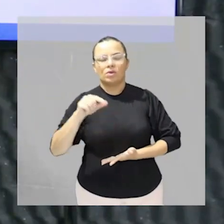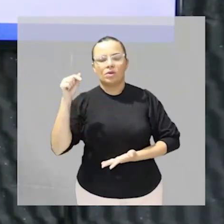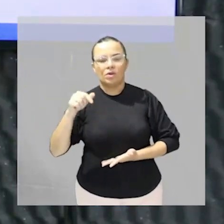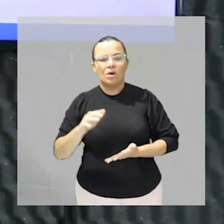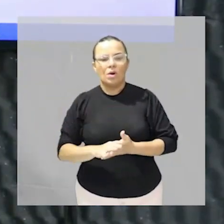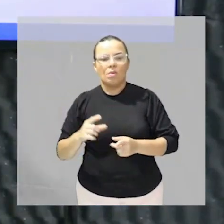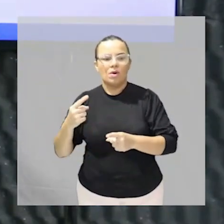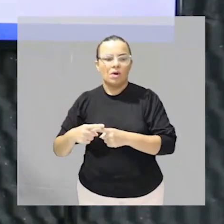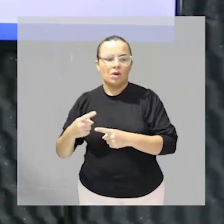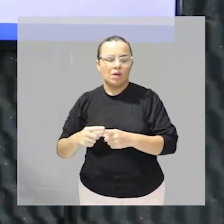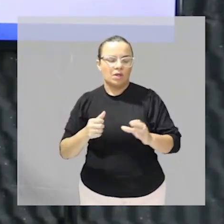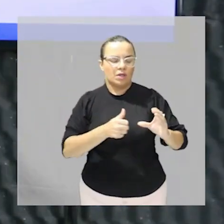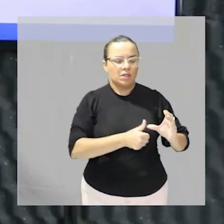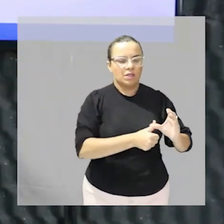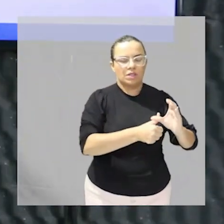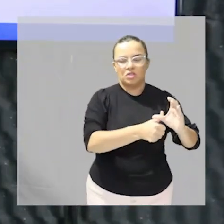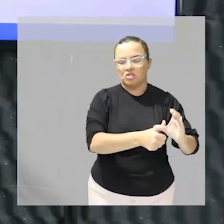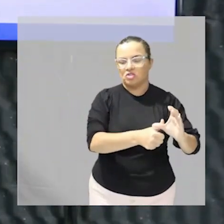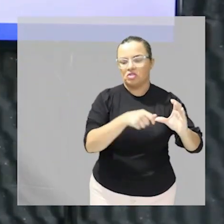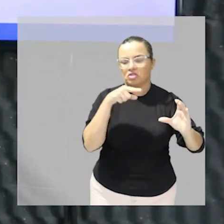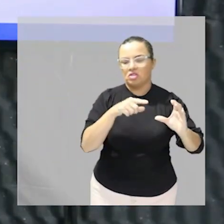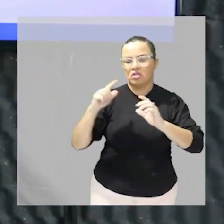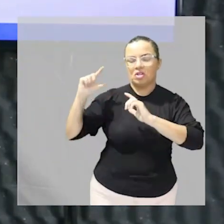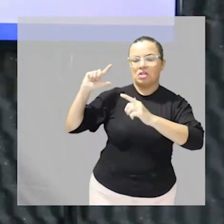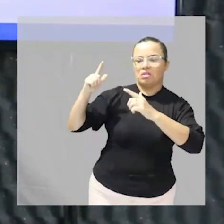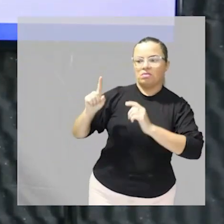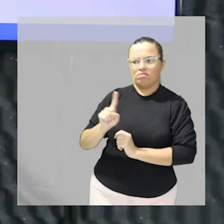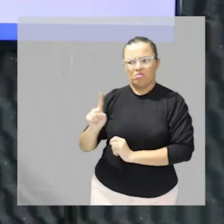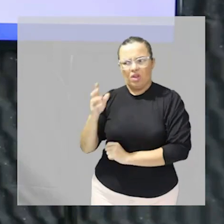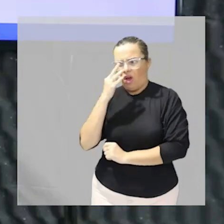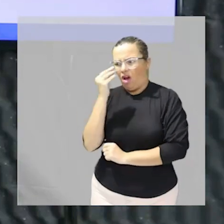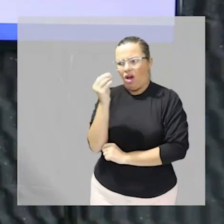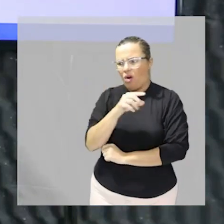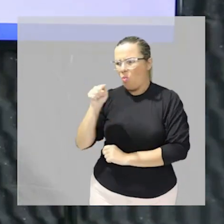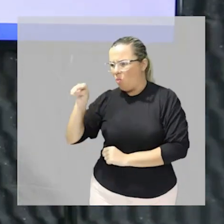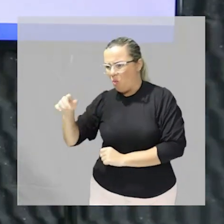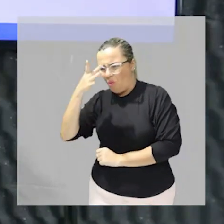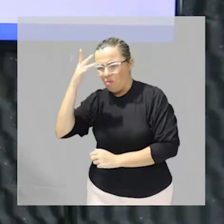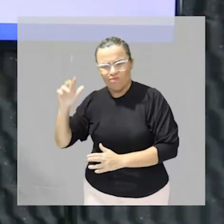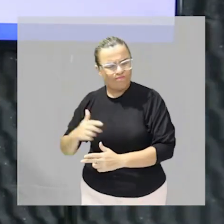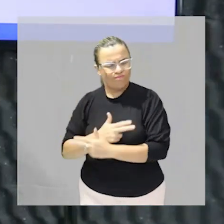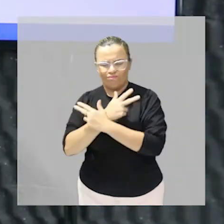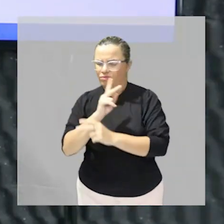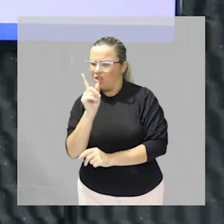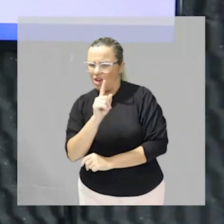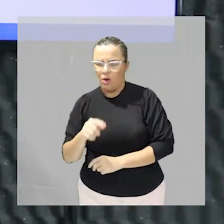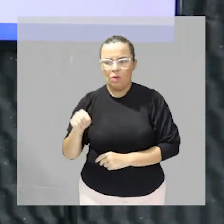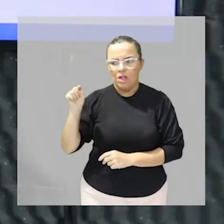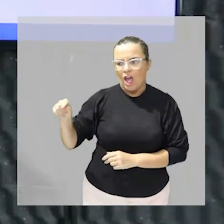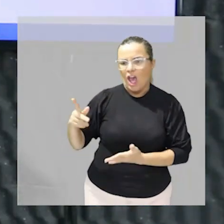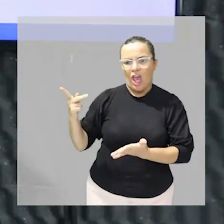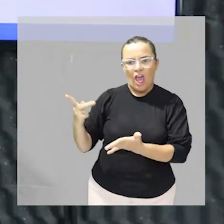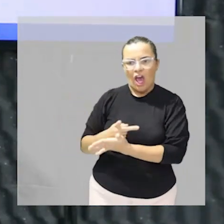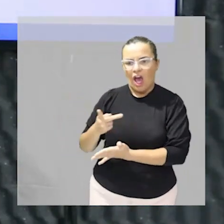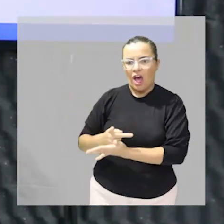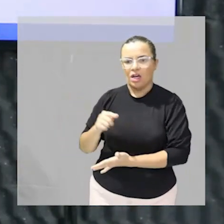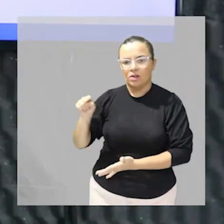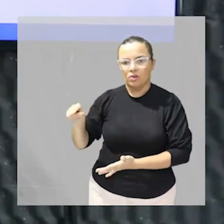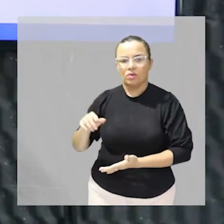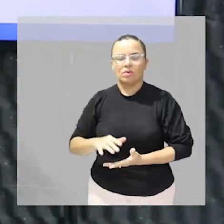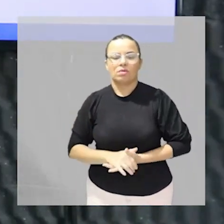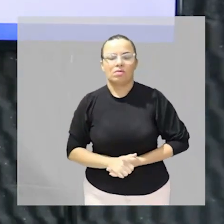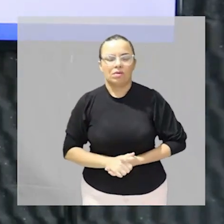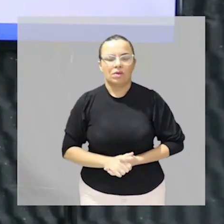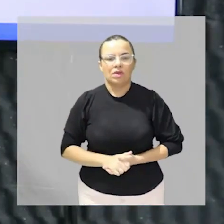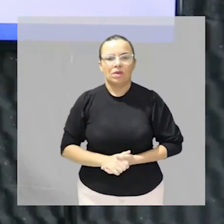Olha a prática da intolerância religiosa. Tão comum, infelizmente, na sociedade brasileira dos tempos atuais. Que